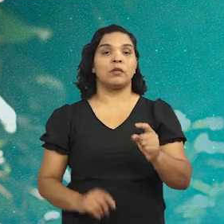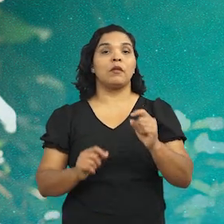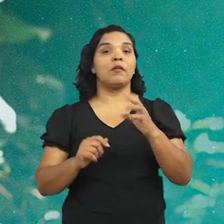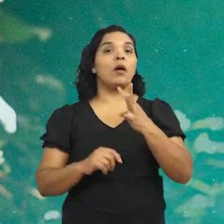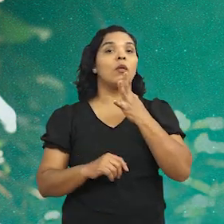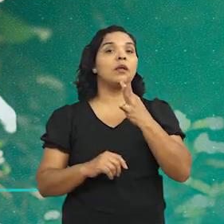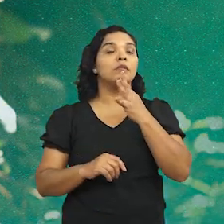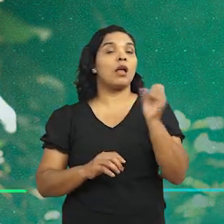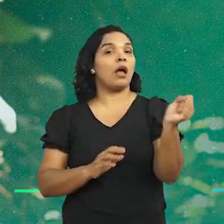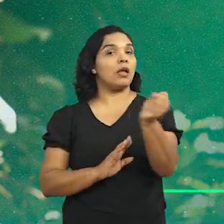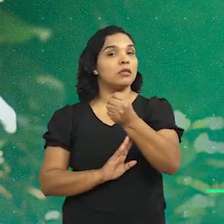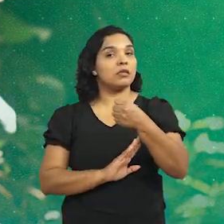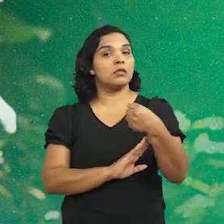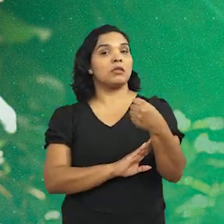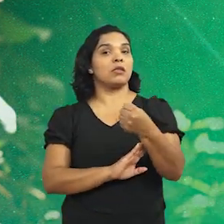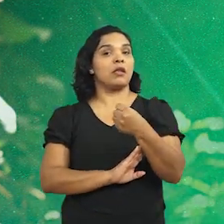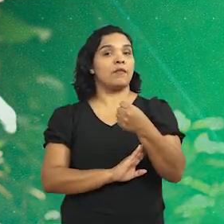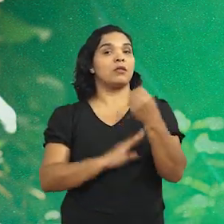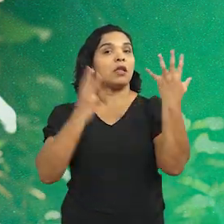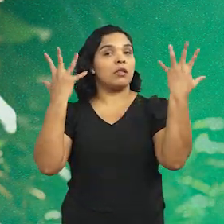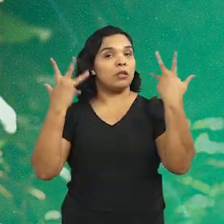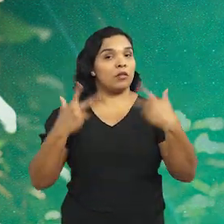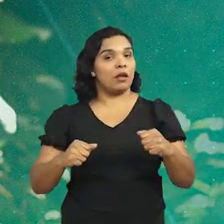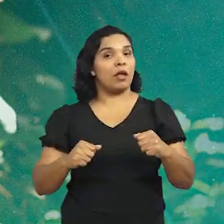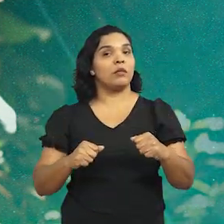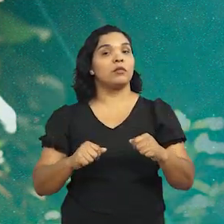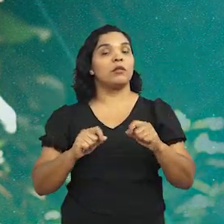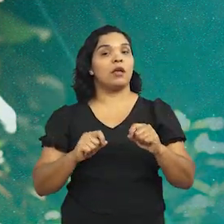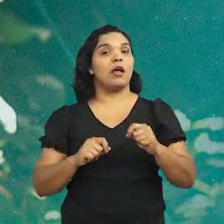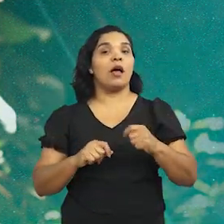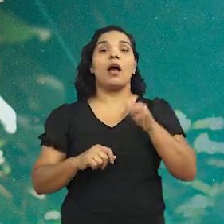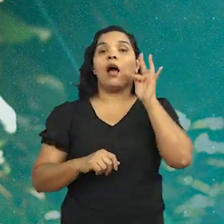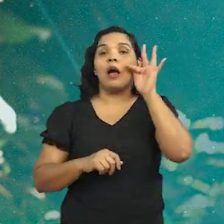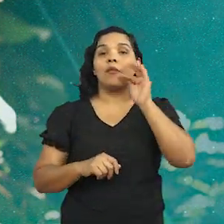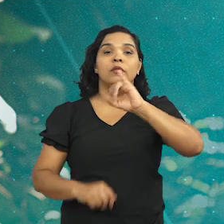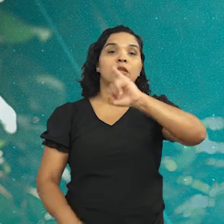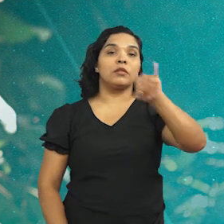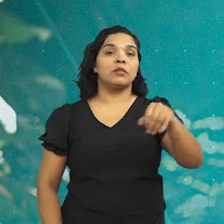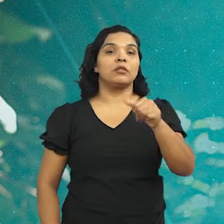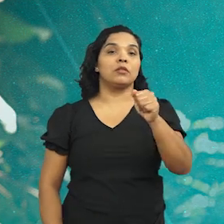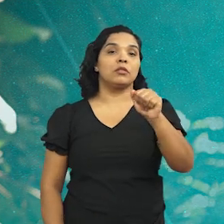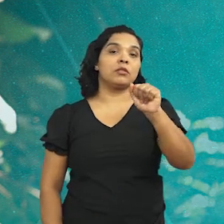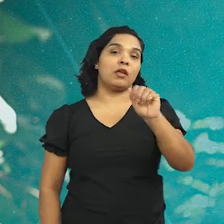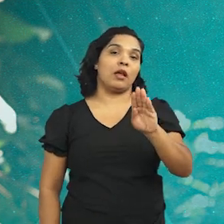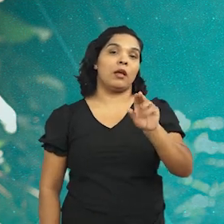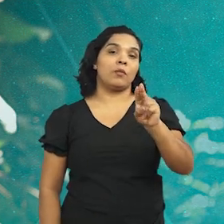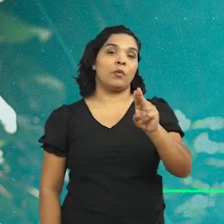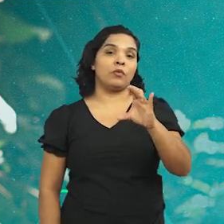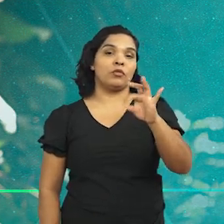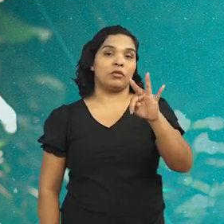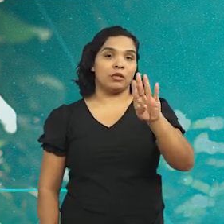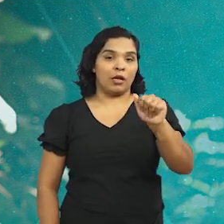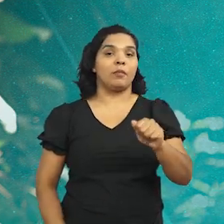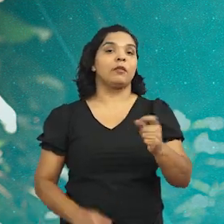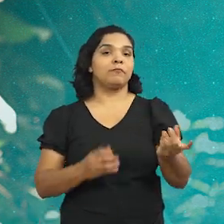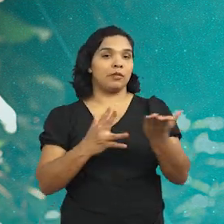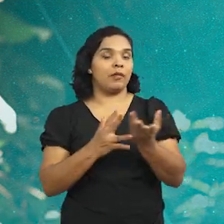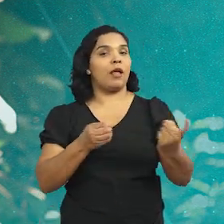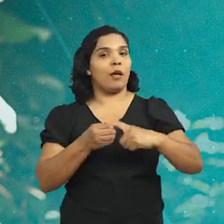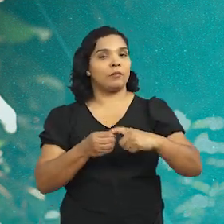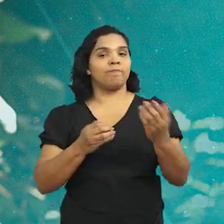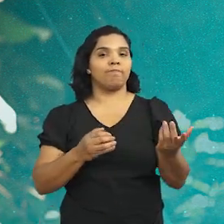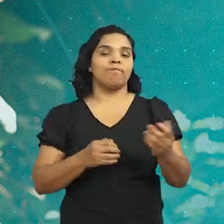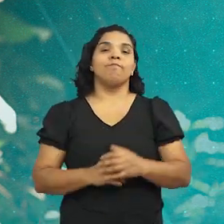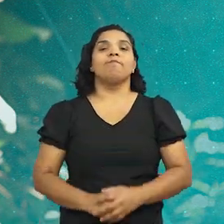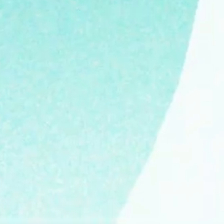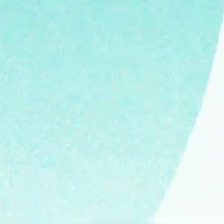No próximo bloco, você vai conhecer uma cerveja artesanal à base de puçá preto, a famosa Jabuticaba do Cerrado. Intervalo é rápido, a gente